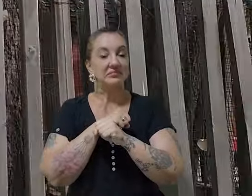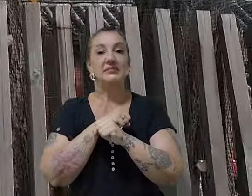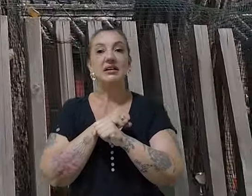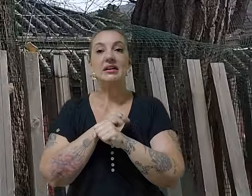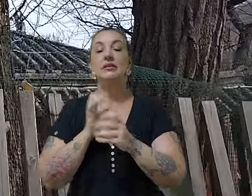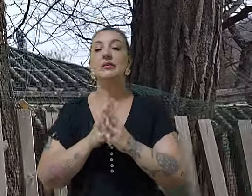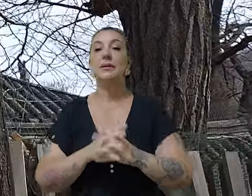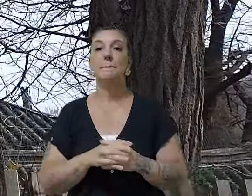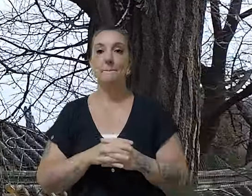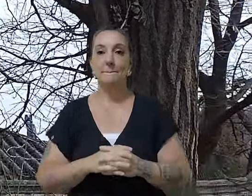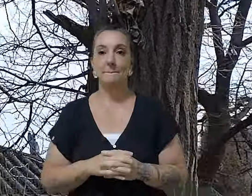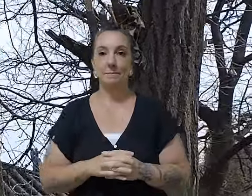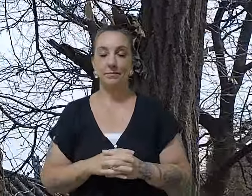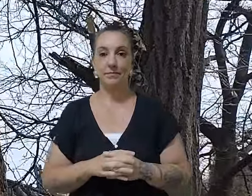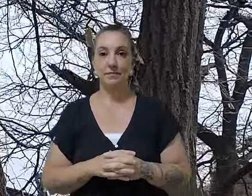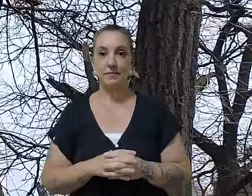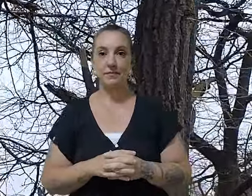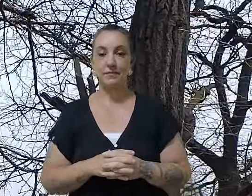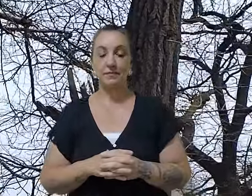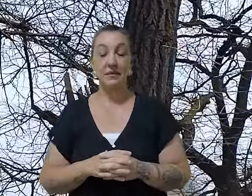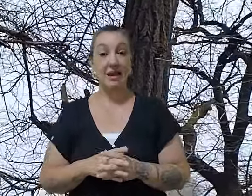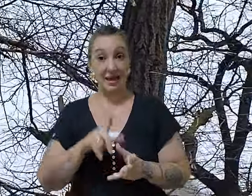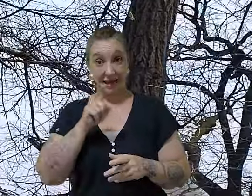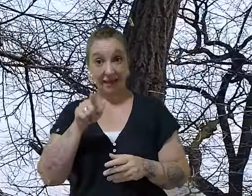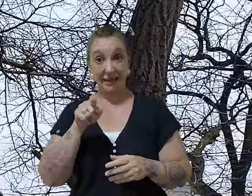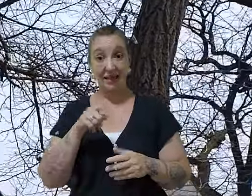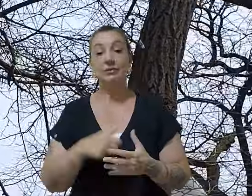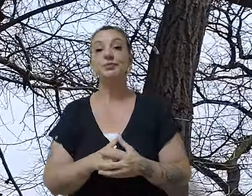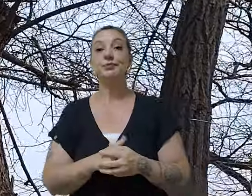600 anos. E aqui,